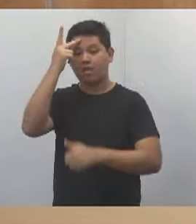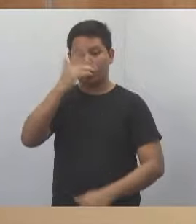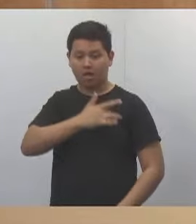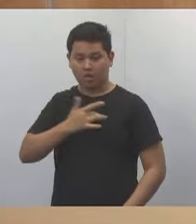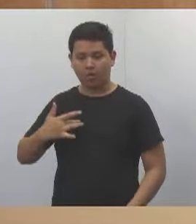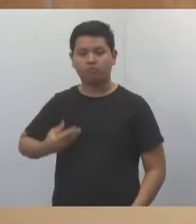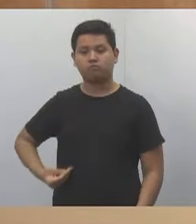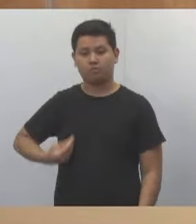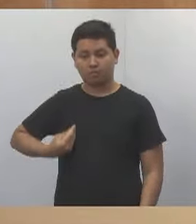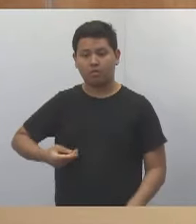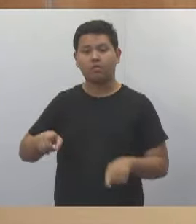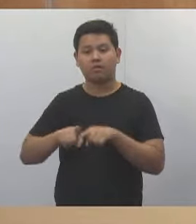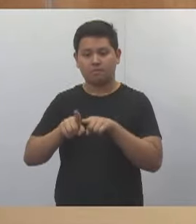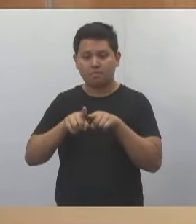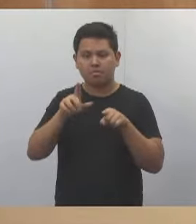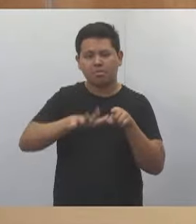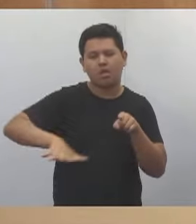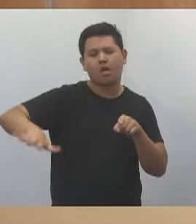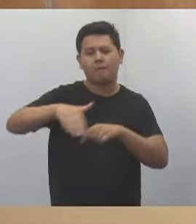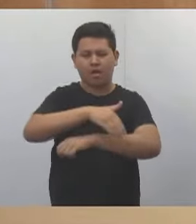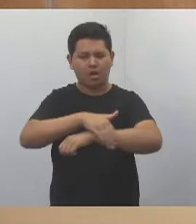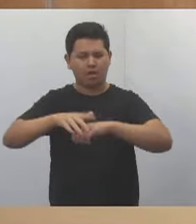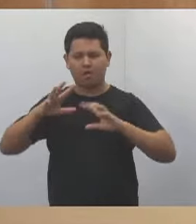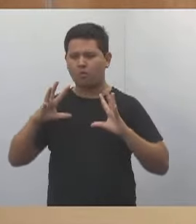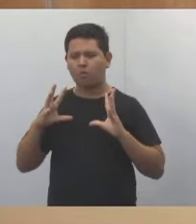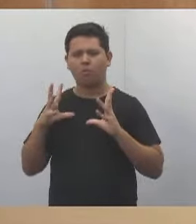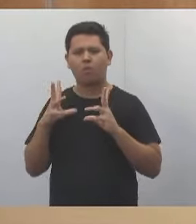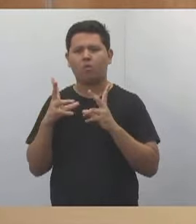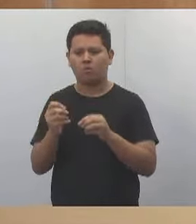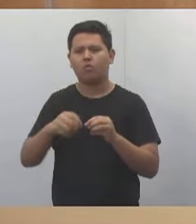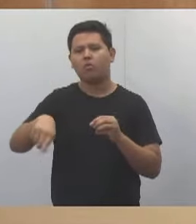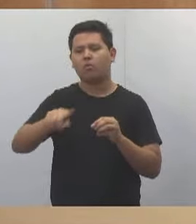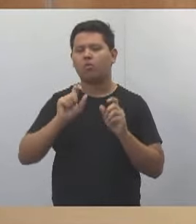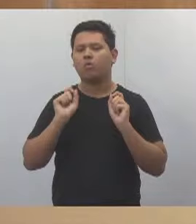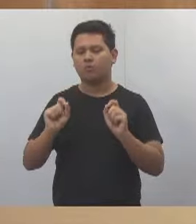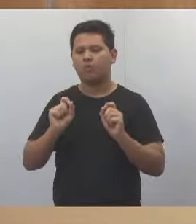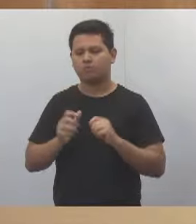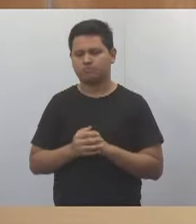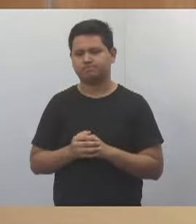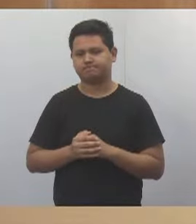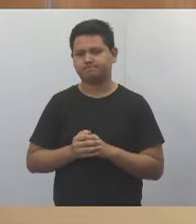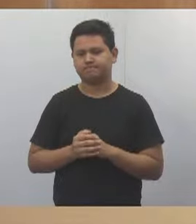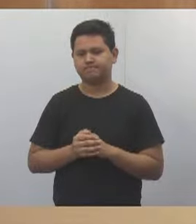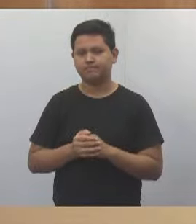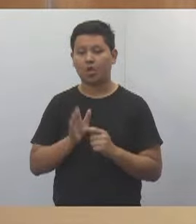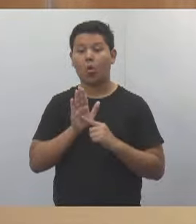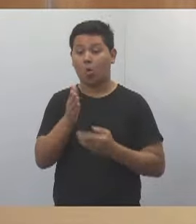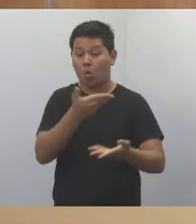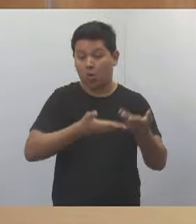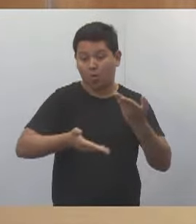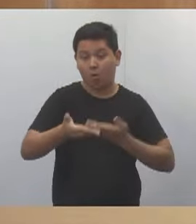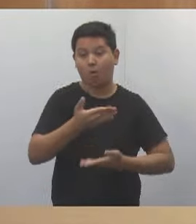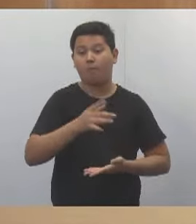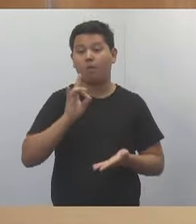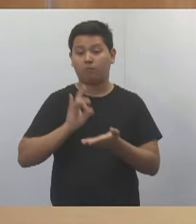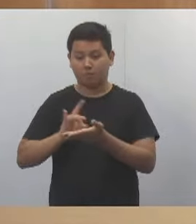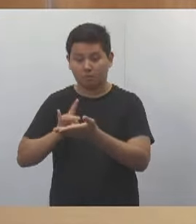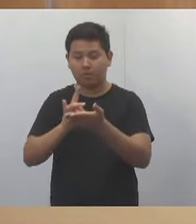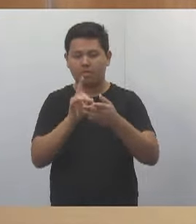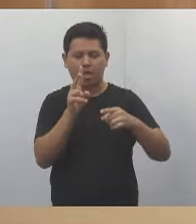vida e do ambiente urbano como um todo. Com isso, proporciona-se uma maior eficácia